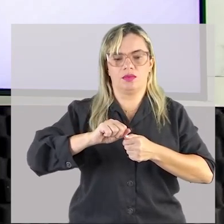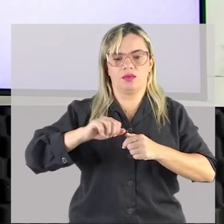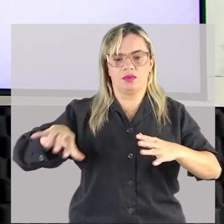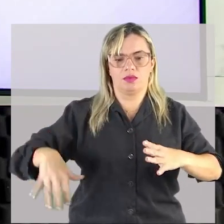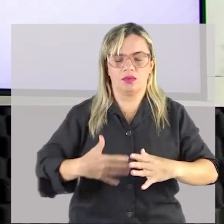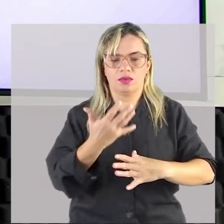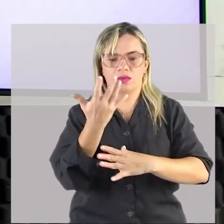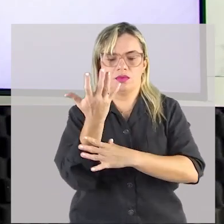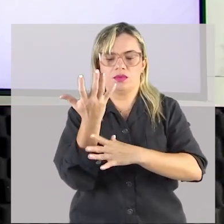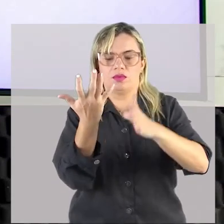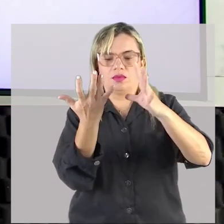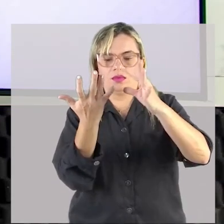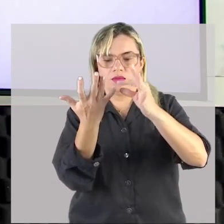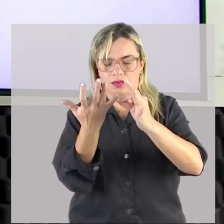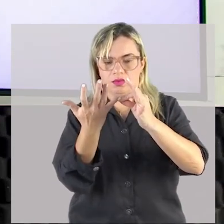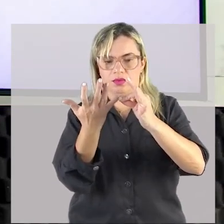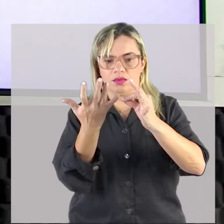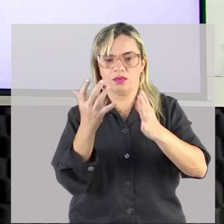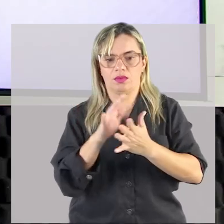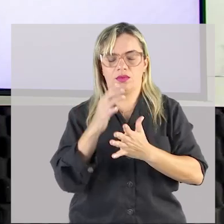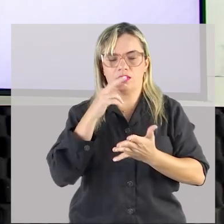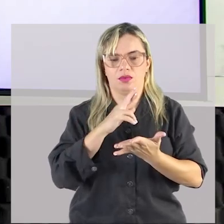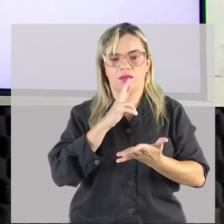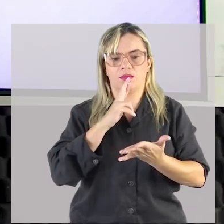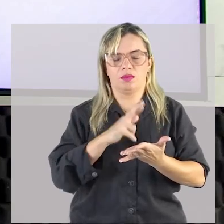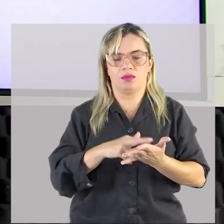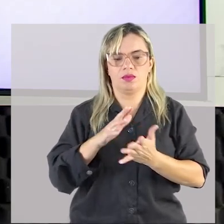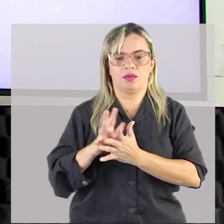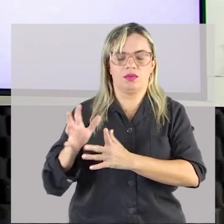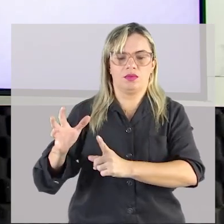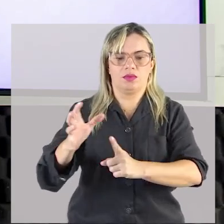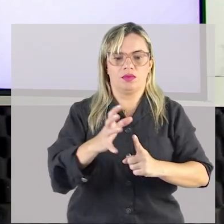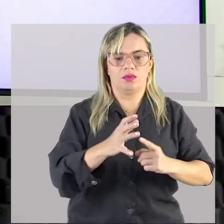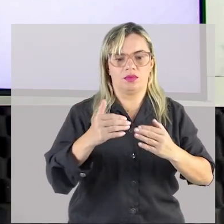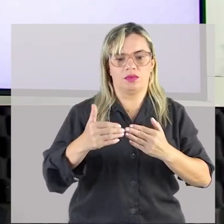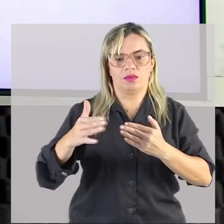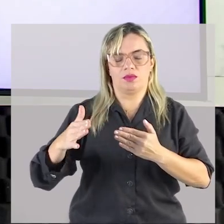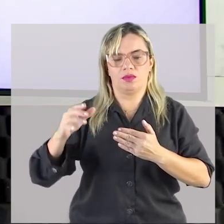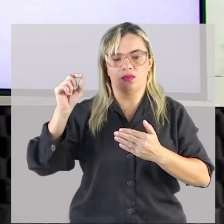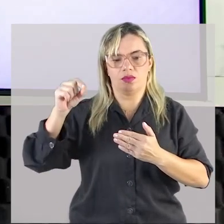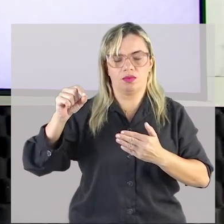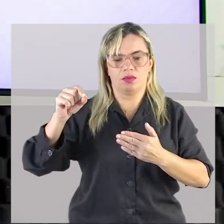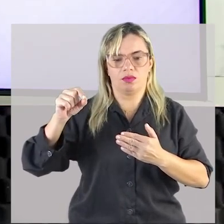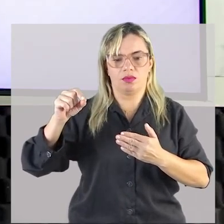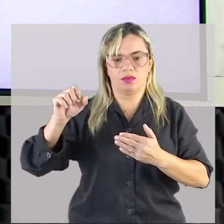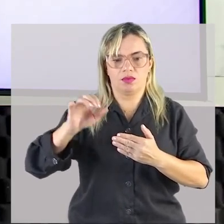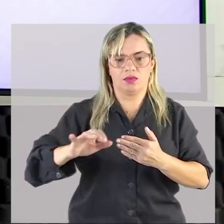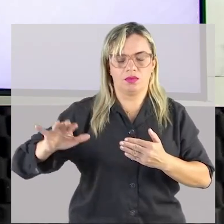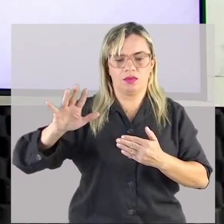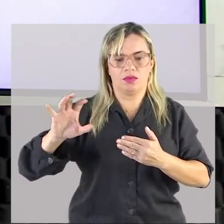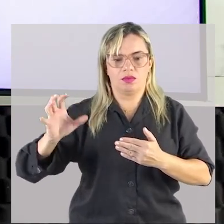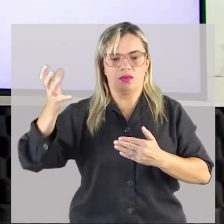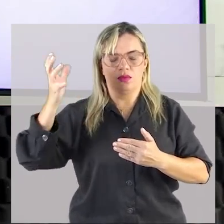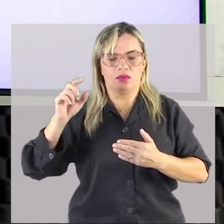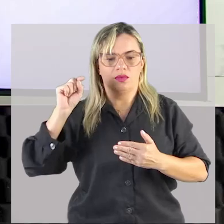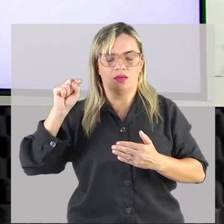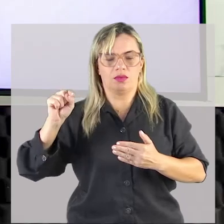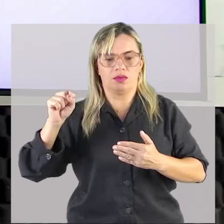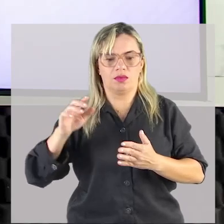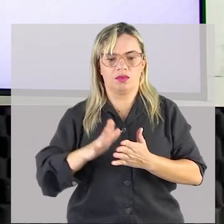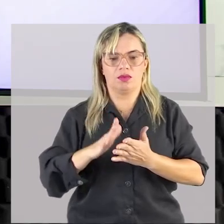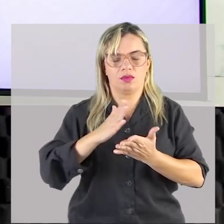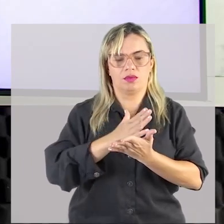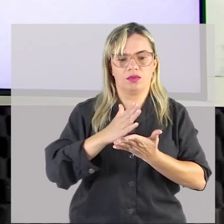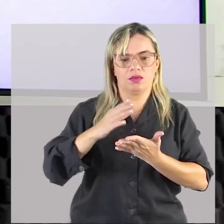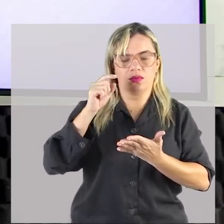pela mimosa pudica em resposta ao estímulo, né? Ao estímulo inicialmente mecânico, né?